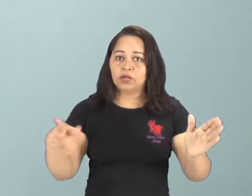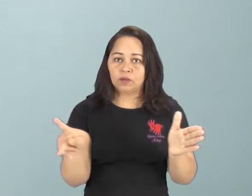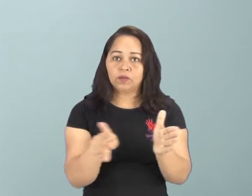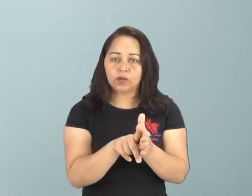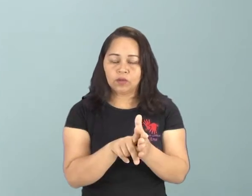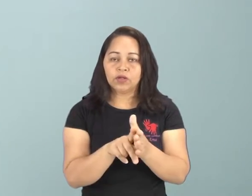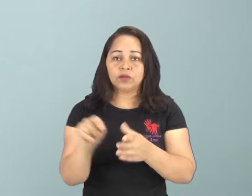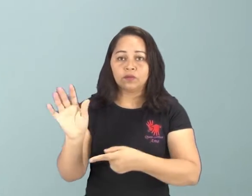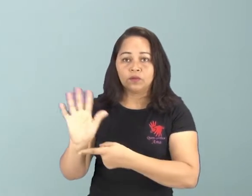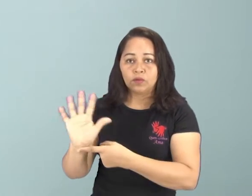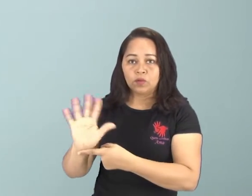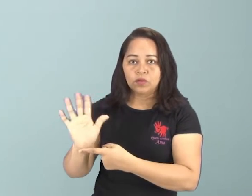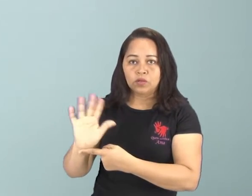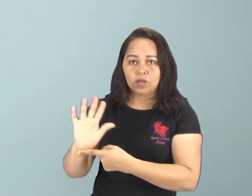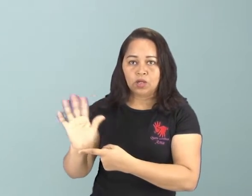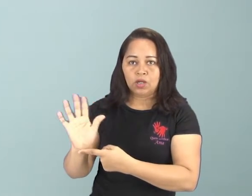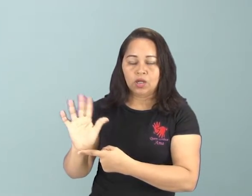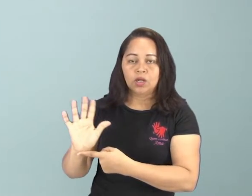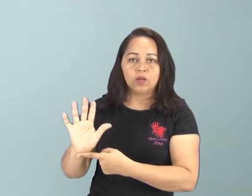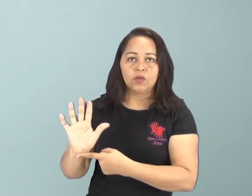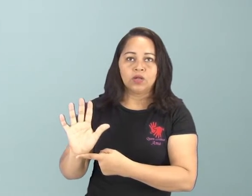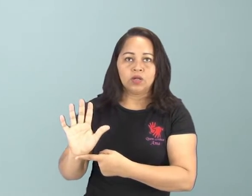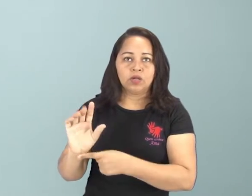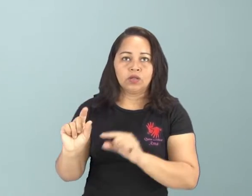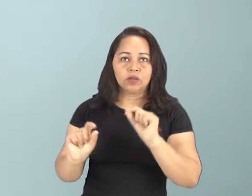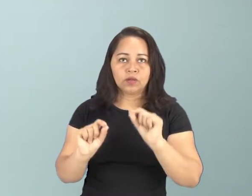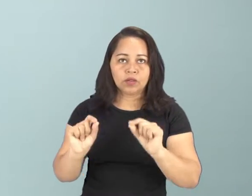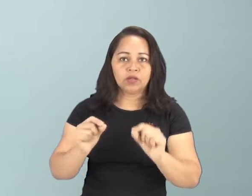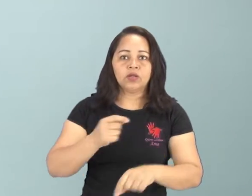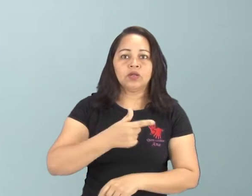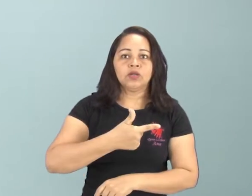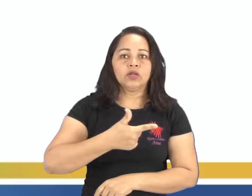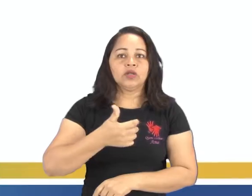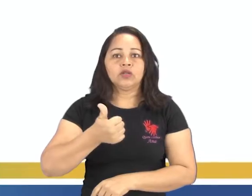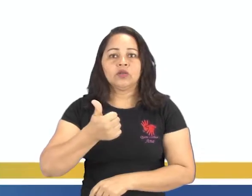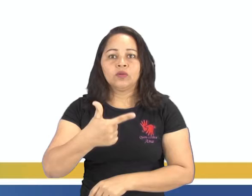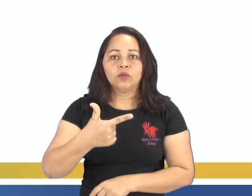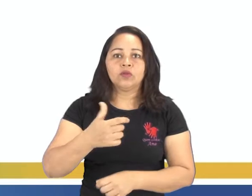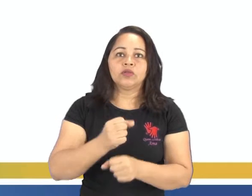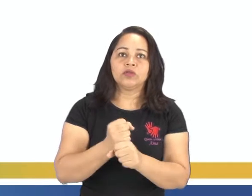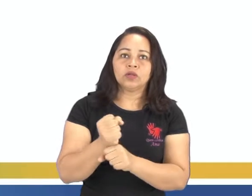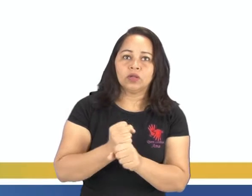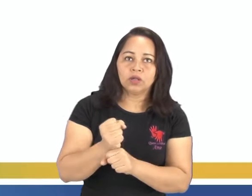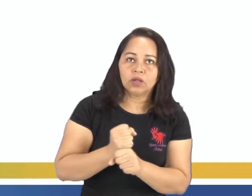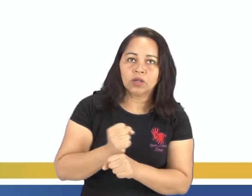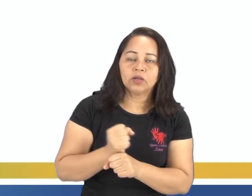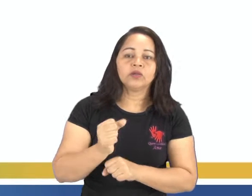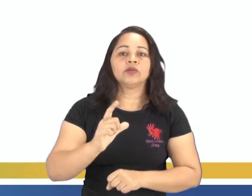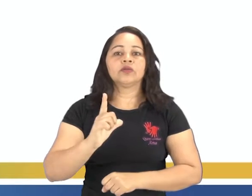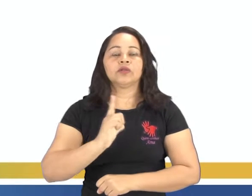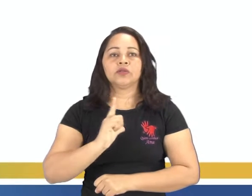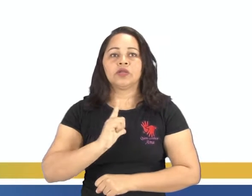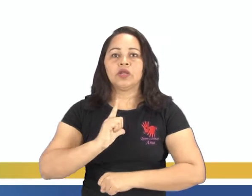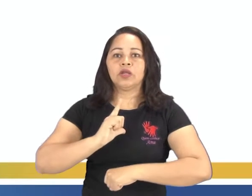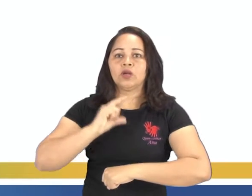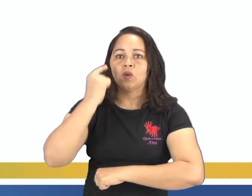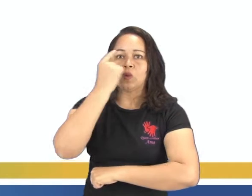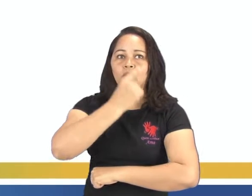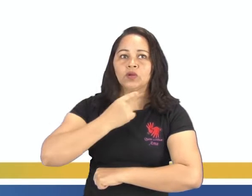cinema. Então, a classificação do filme é de 12 anos, ele tem uma duração